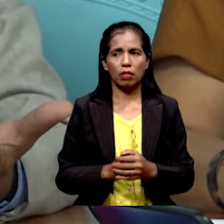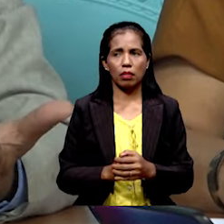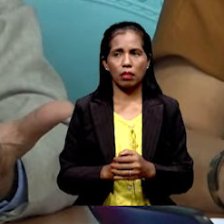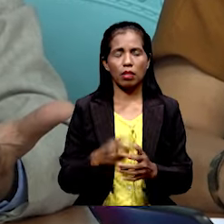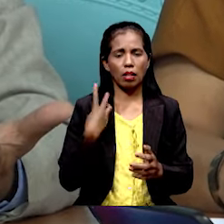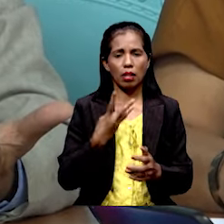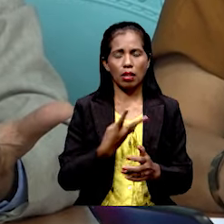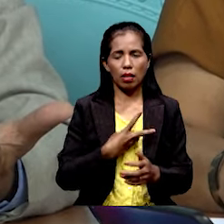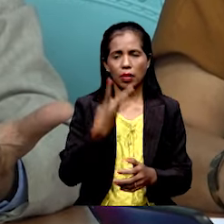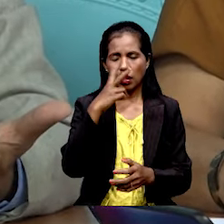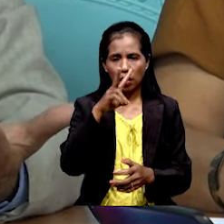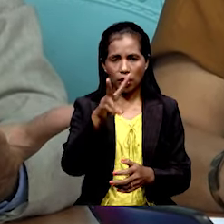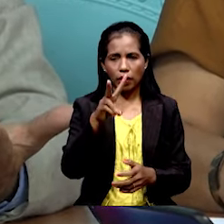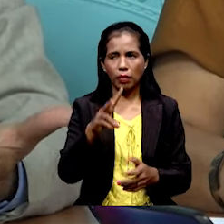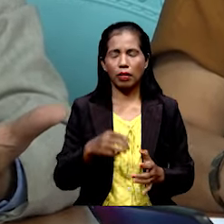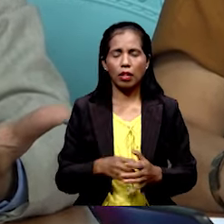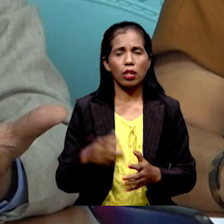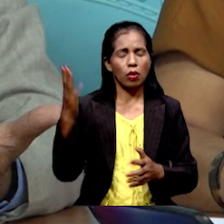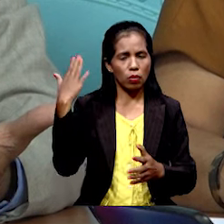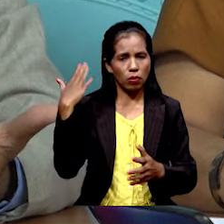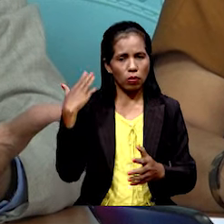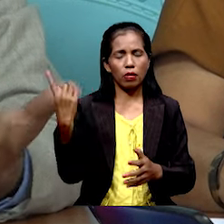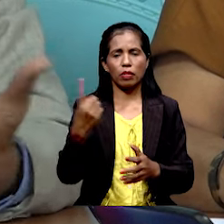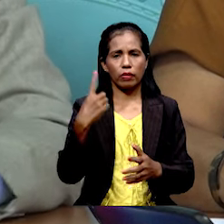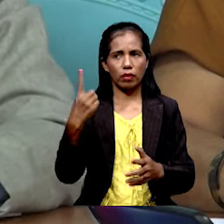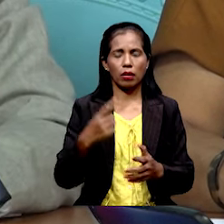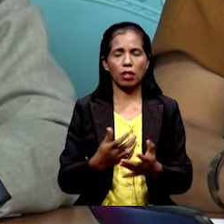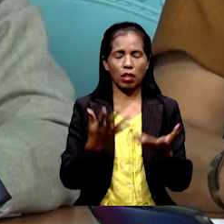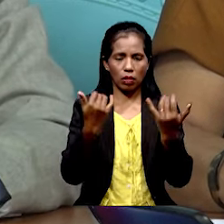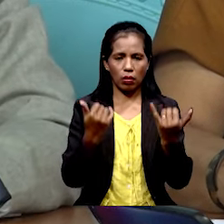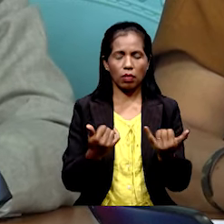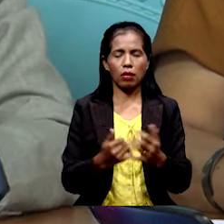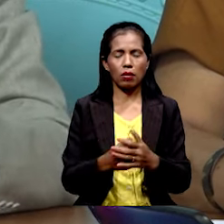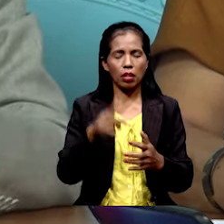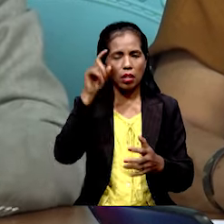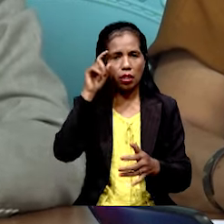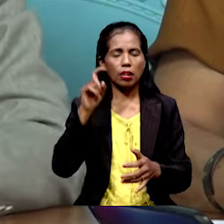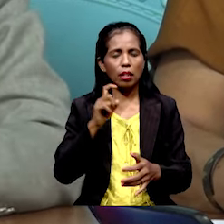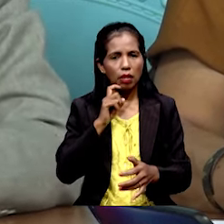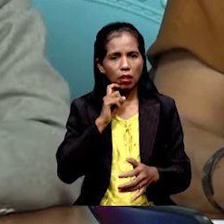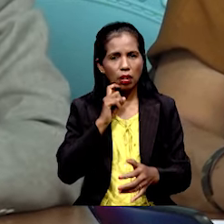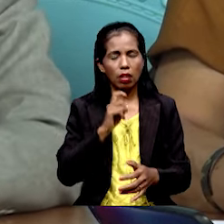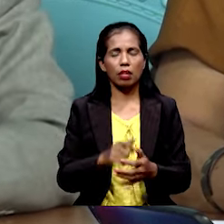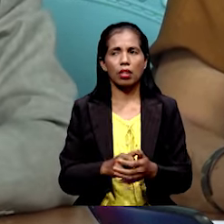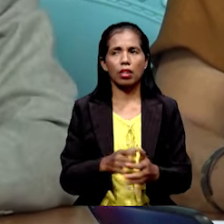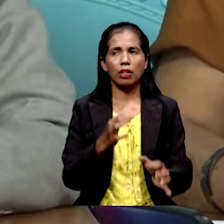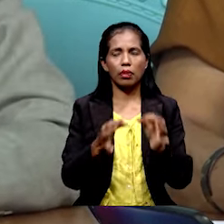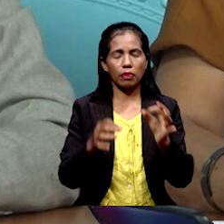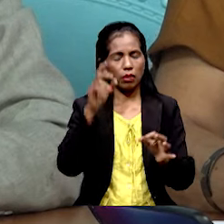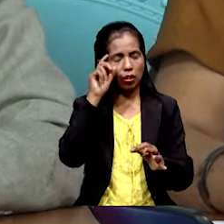Amhare ni uru bebe ko na agora de mo sana na ka ta mo sana na ko le